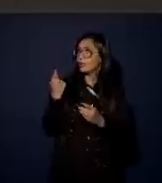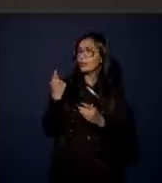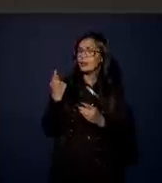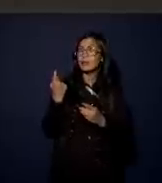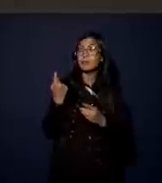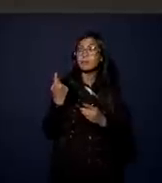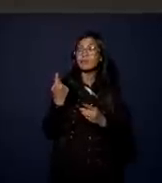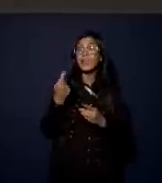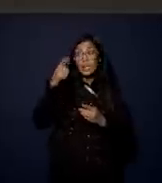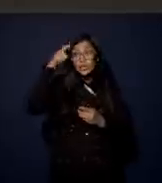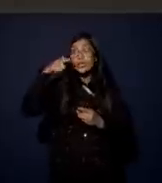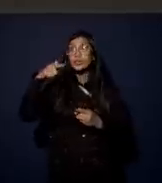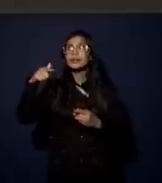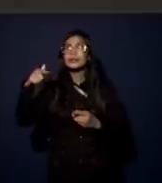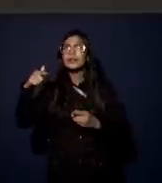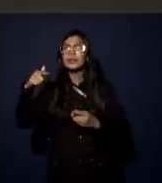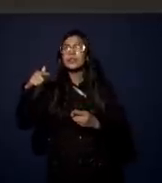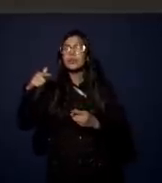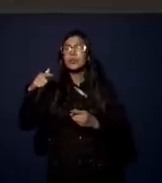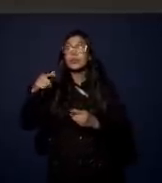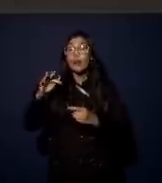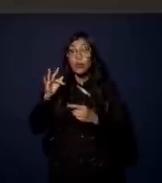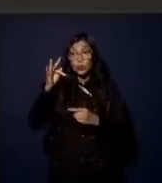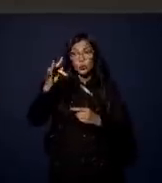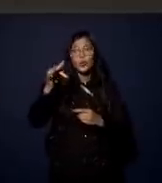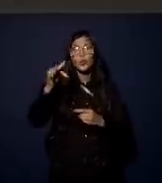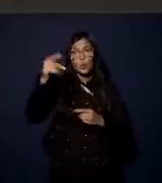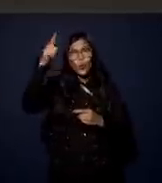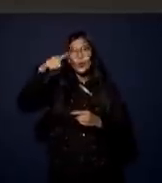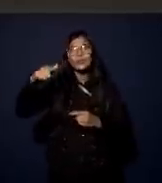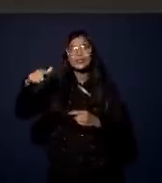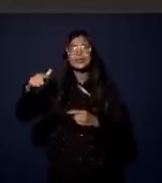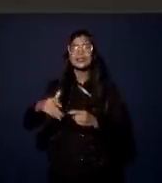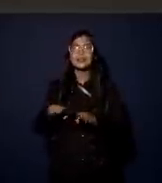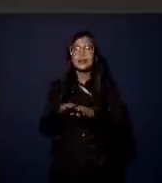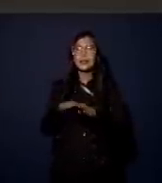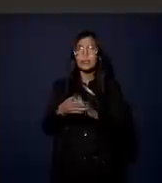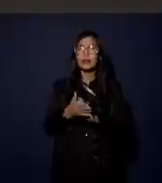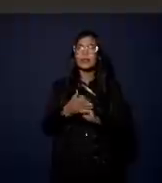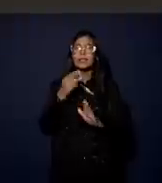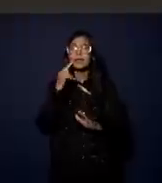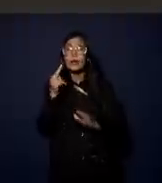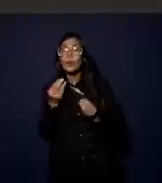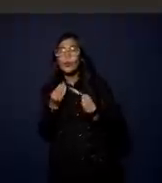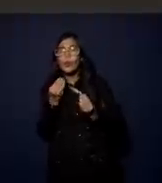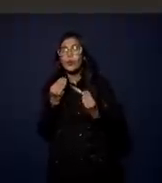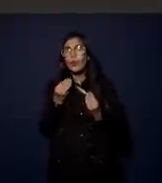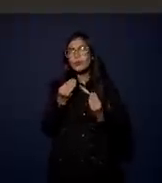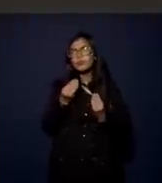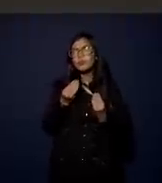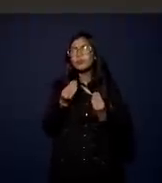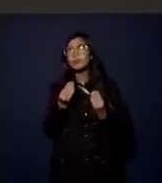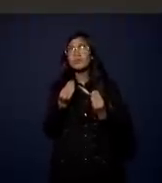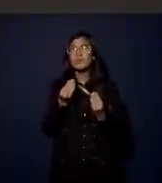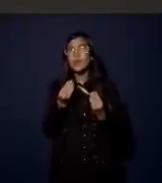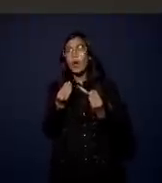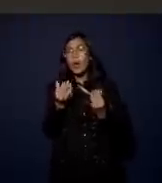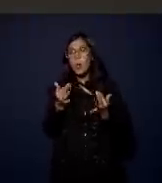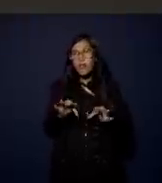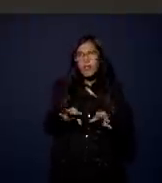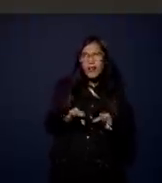o share e a gente acredita que vai ganhar share também aonde isso acaba não sei né